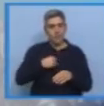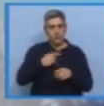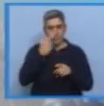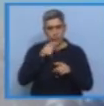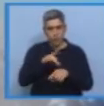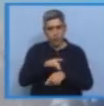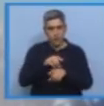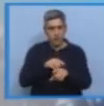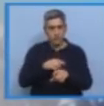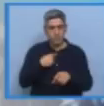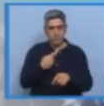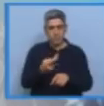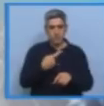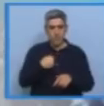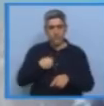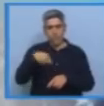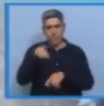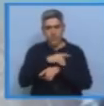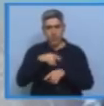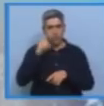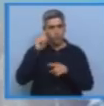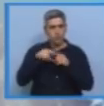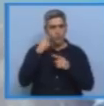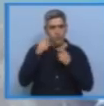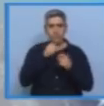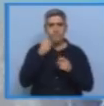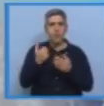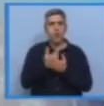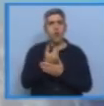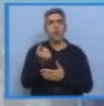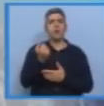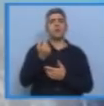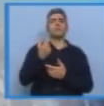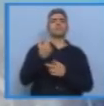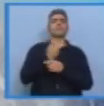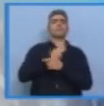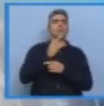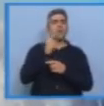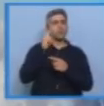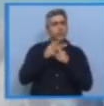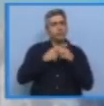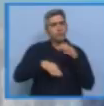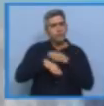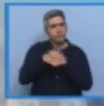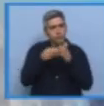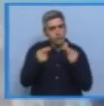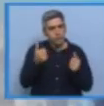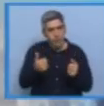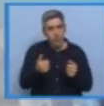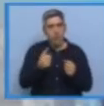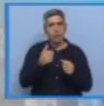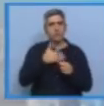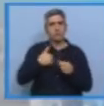doente. Saber-se que, quando se vai ao médico, não é para procurar a morte, é para procurar a cura, é para procurar o